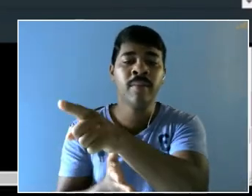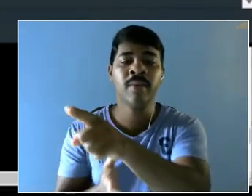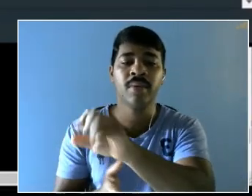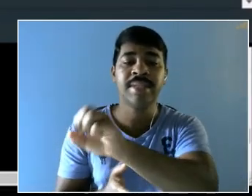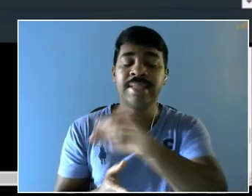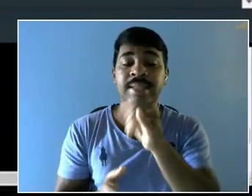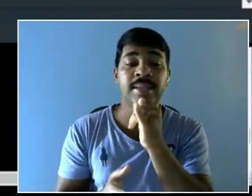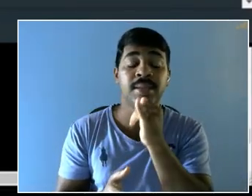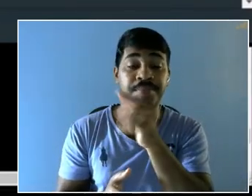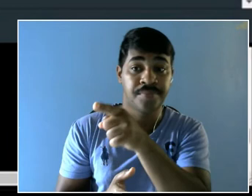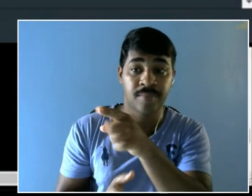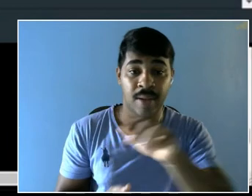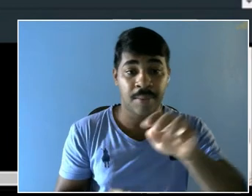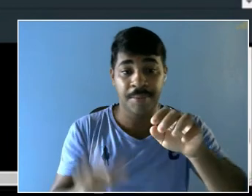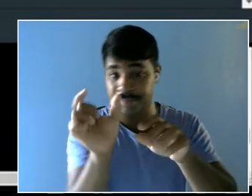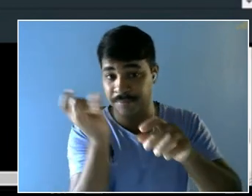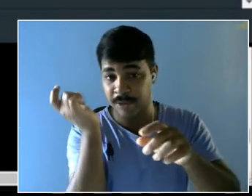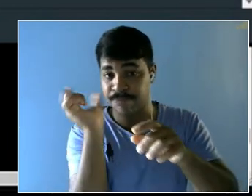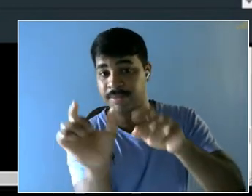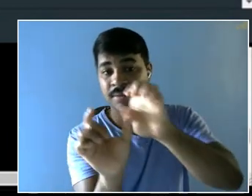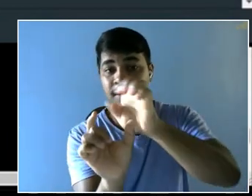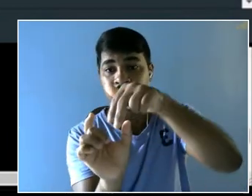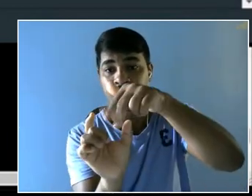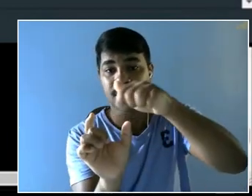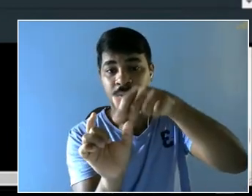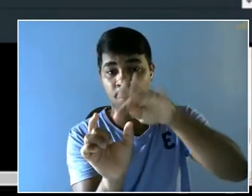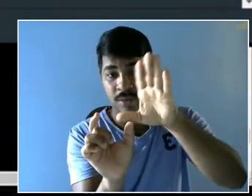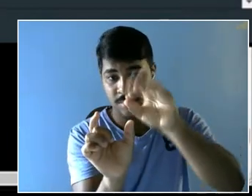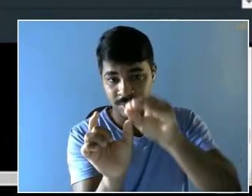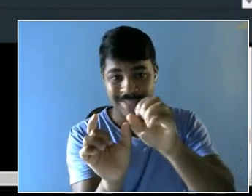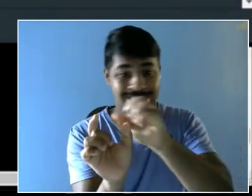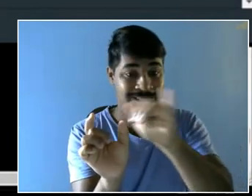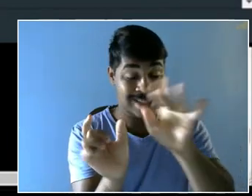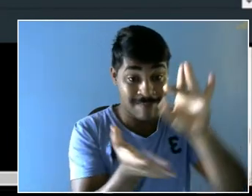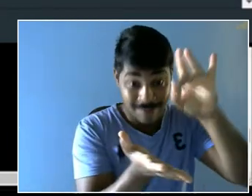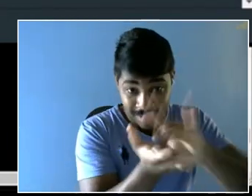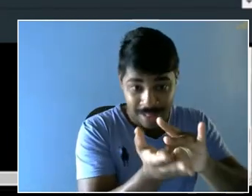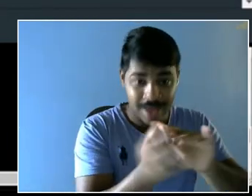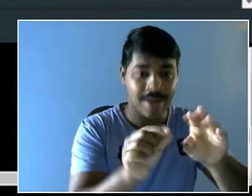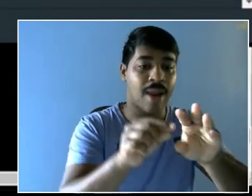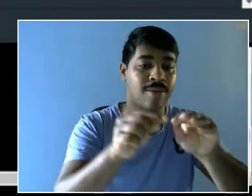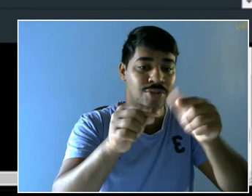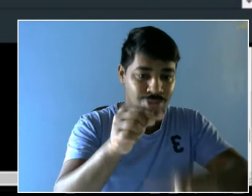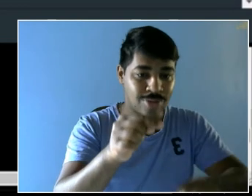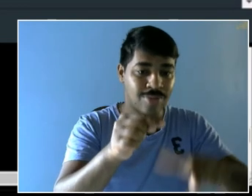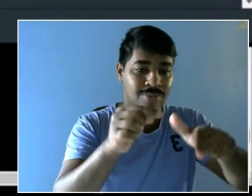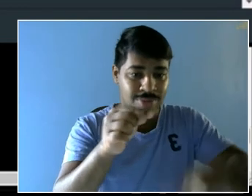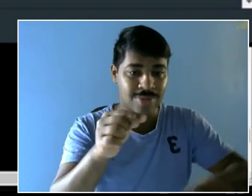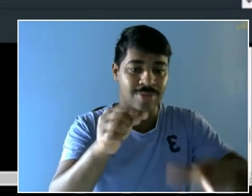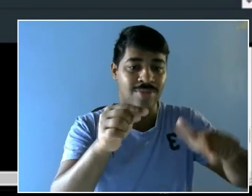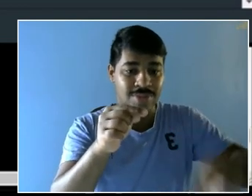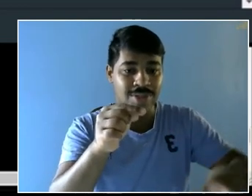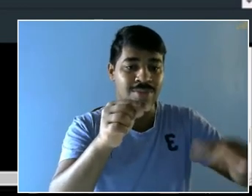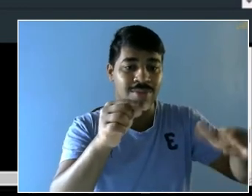enquanto dá verdadeiro, ele executa de novo. Enquanto dá verdadeiro, ele executa de novo. Enquanto dá verdadeiro, ele executa de novo. E assim vai indo um